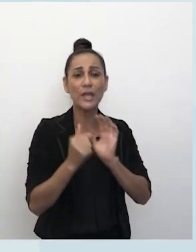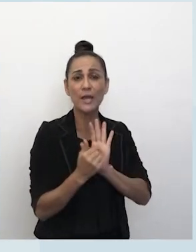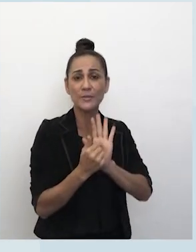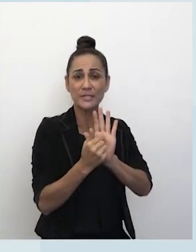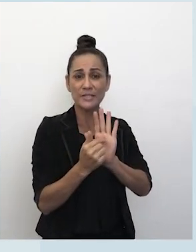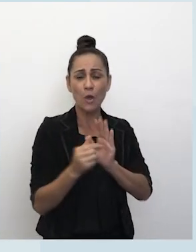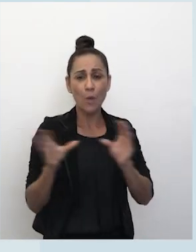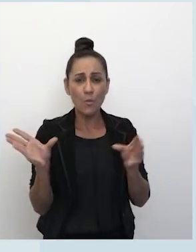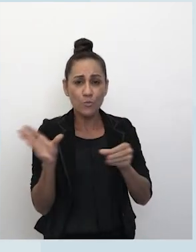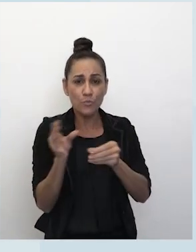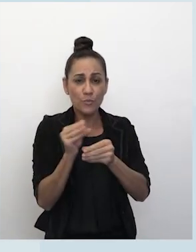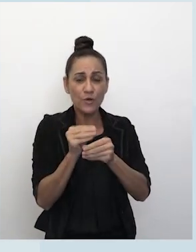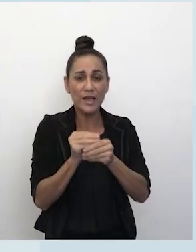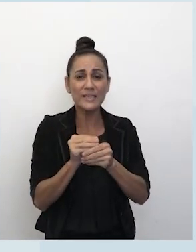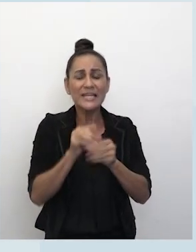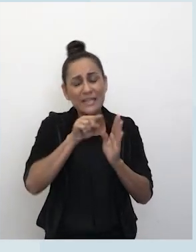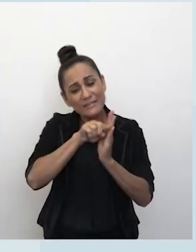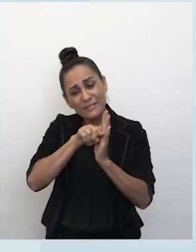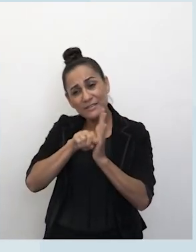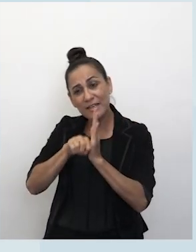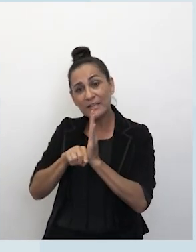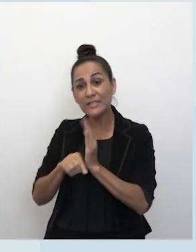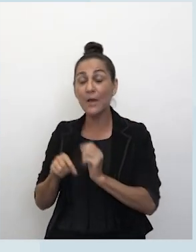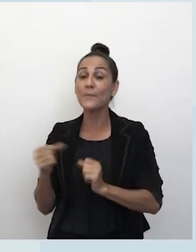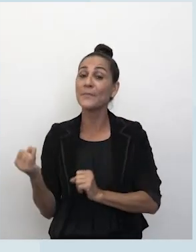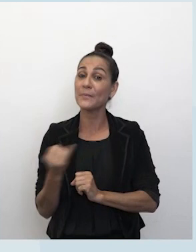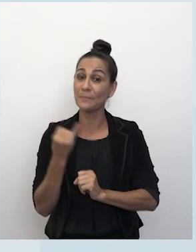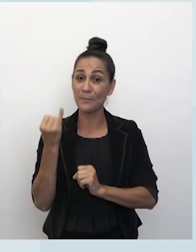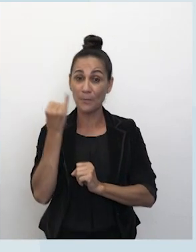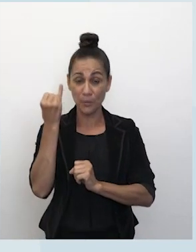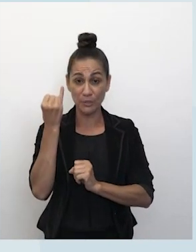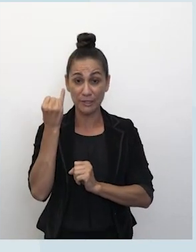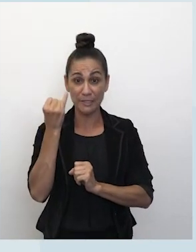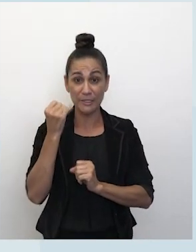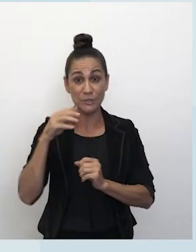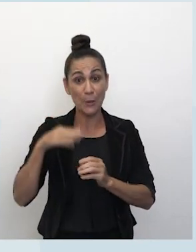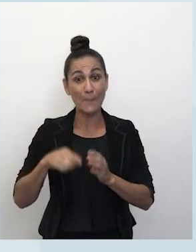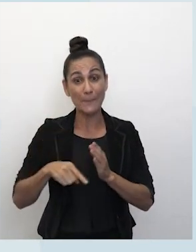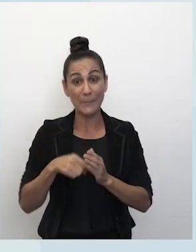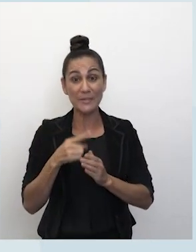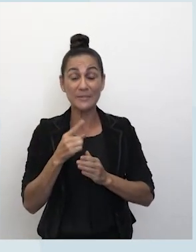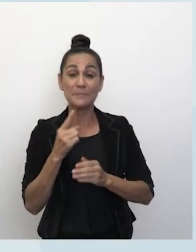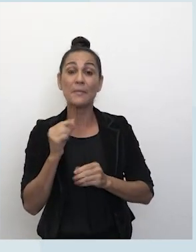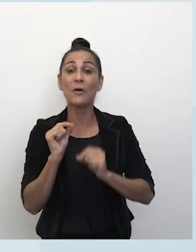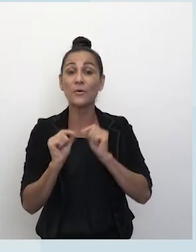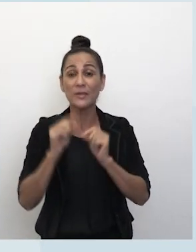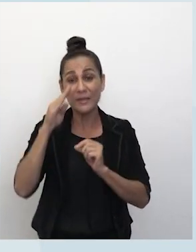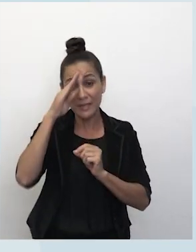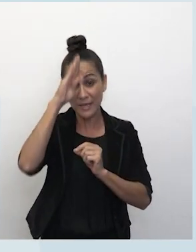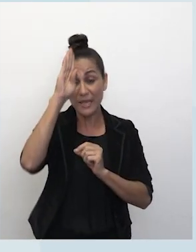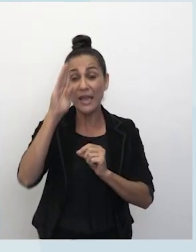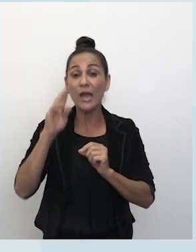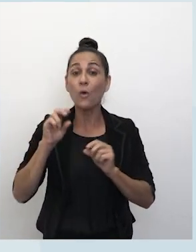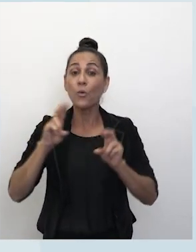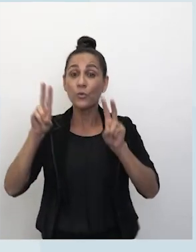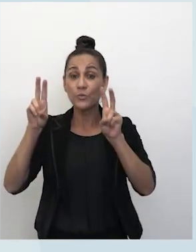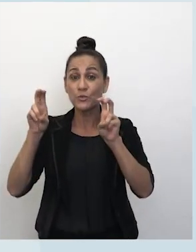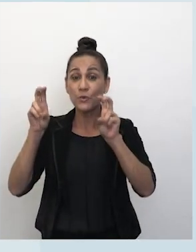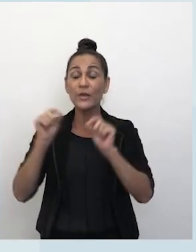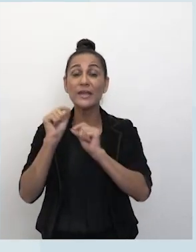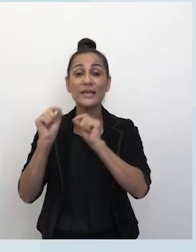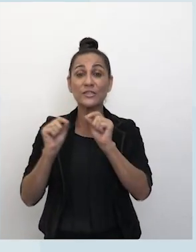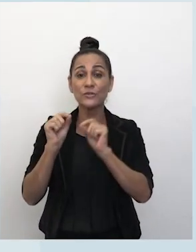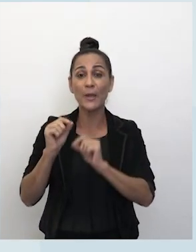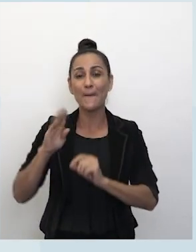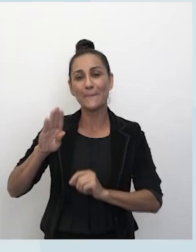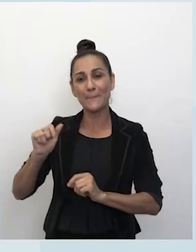breve biografia e analisar as principais obras da pintora italiana Artemisia Gentileschi, expoente do barroco italiano,